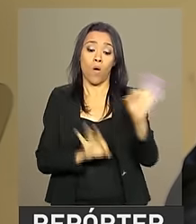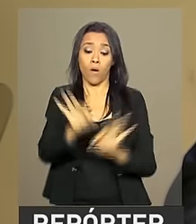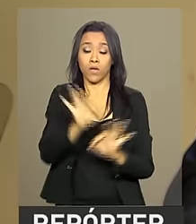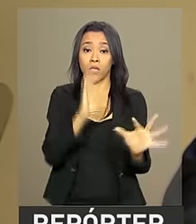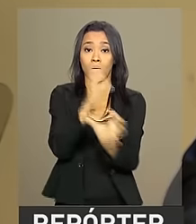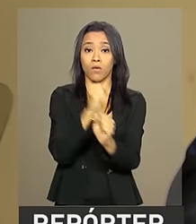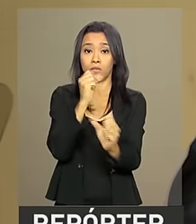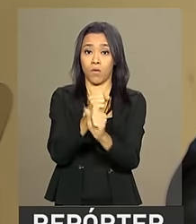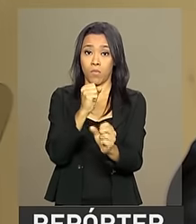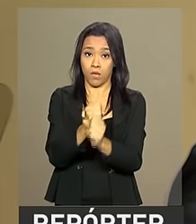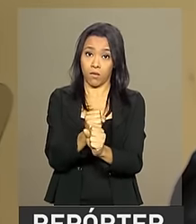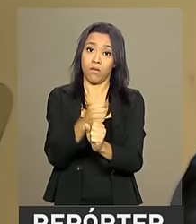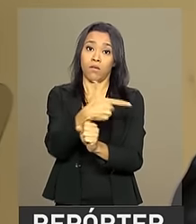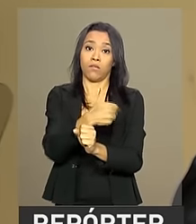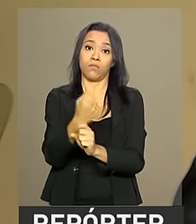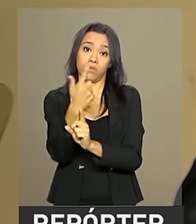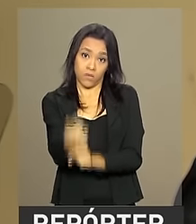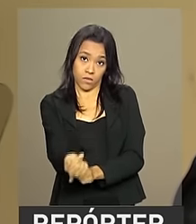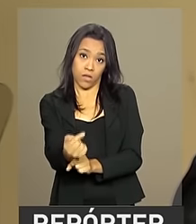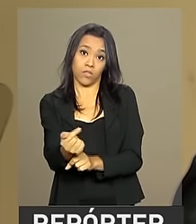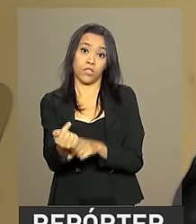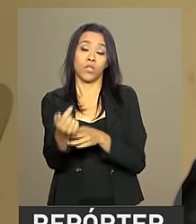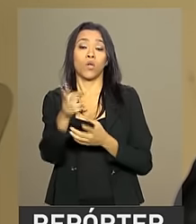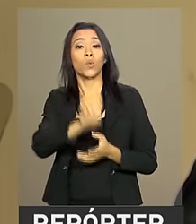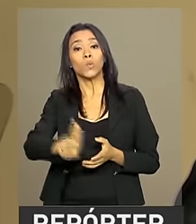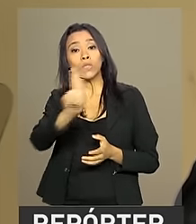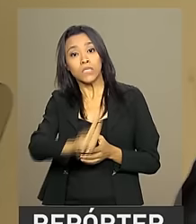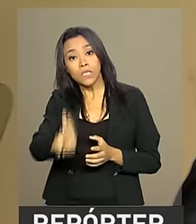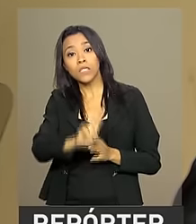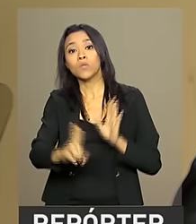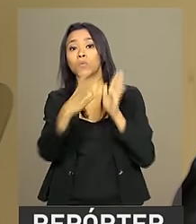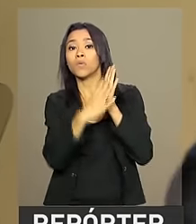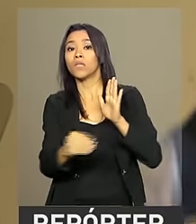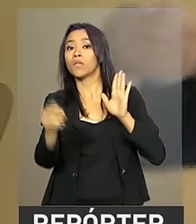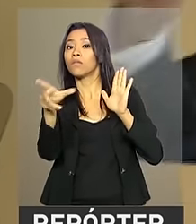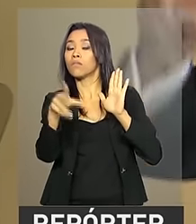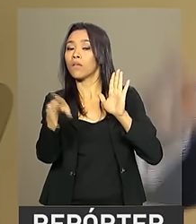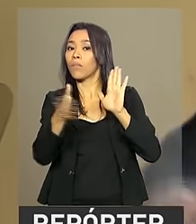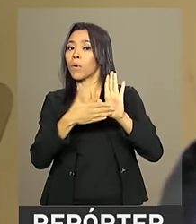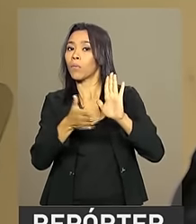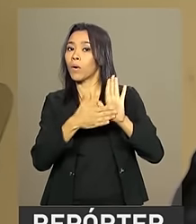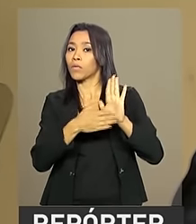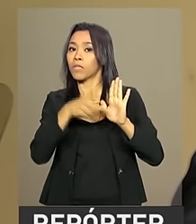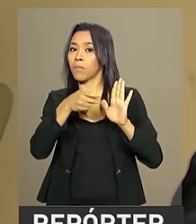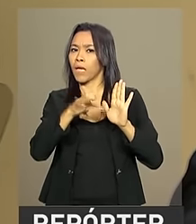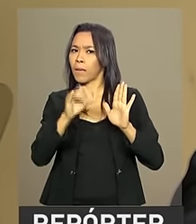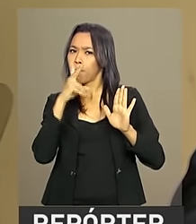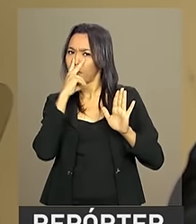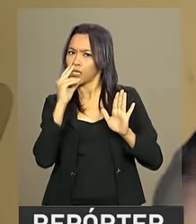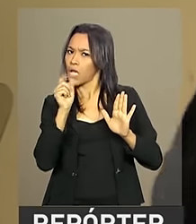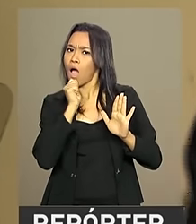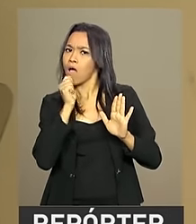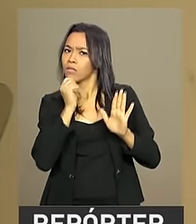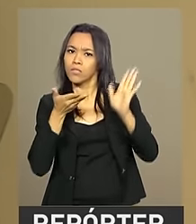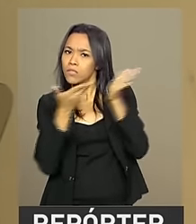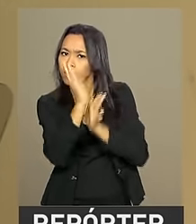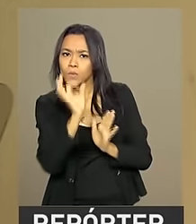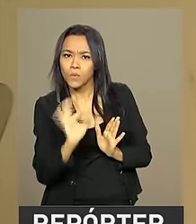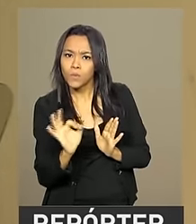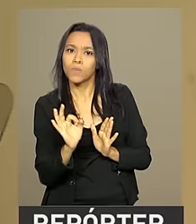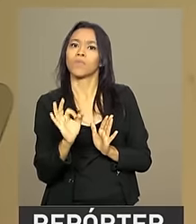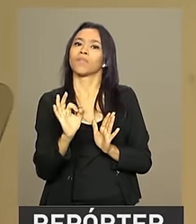2017, aplicando a PEC do teto dos gastos públicos, como se ela já tivesse sido aprovada. E, ao